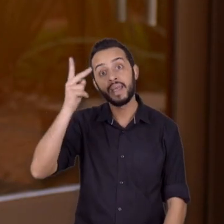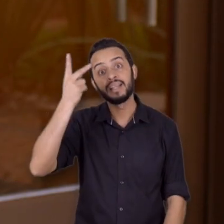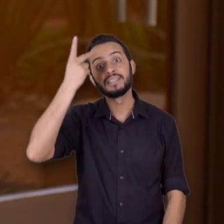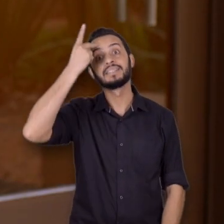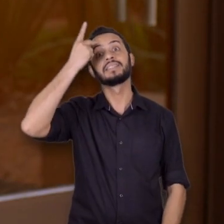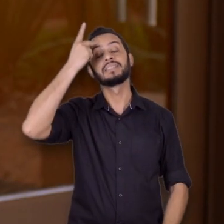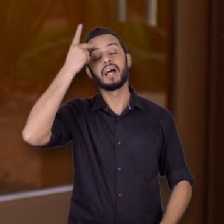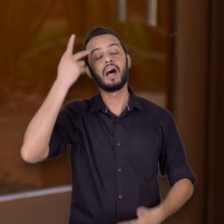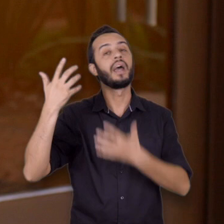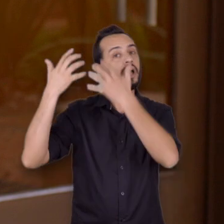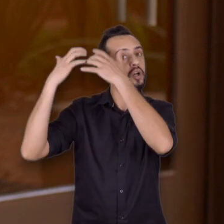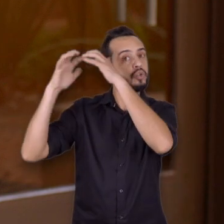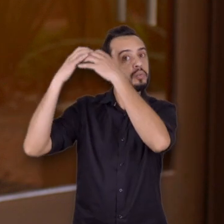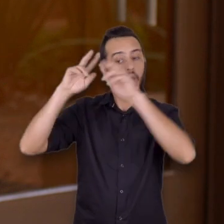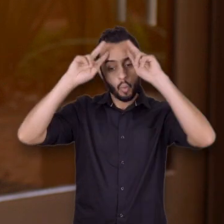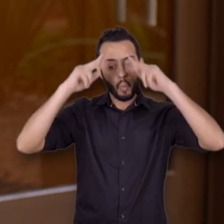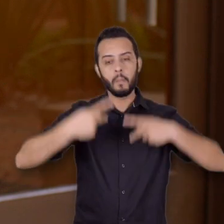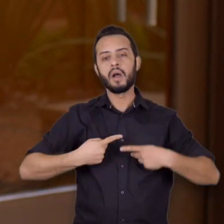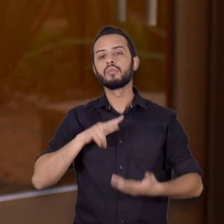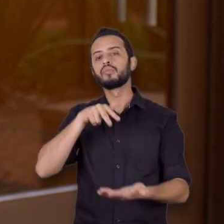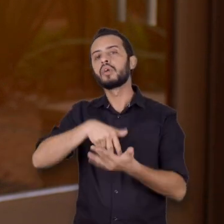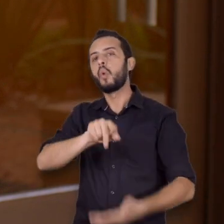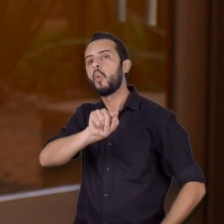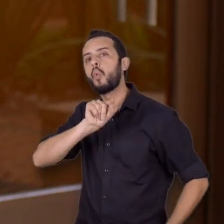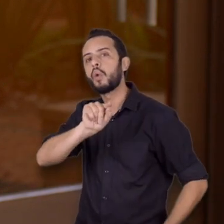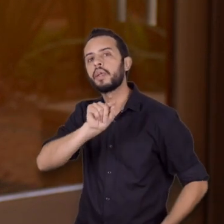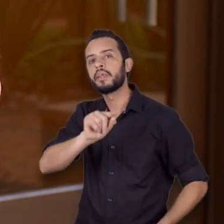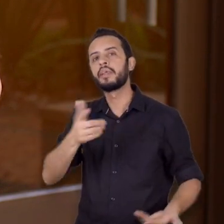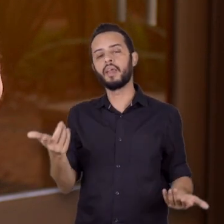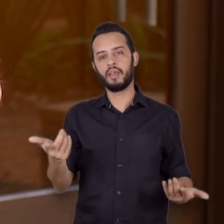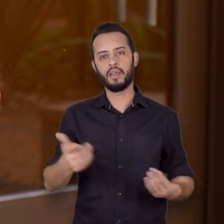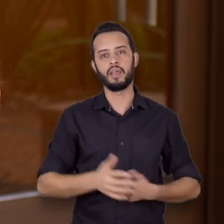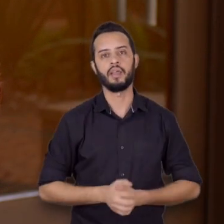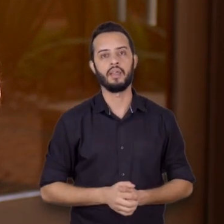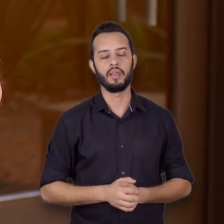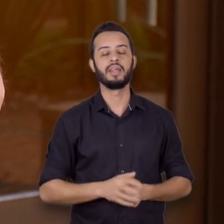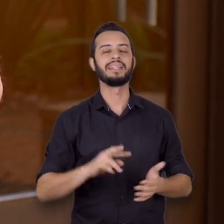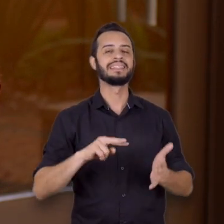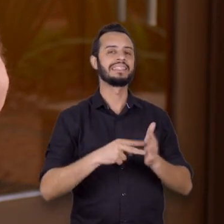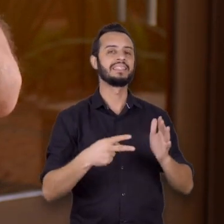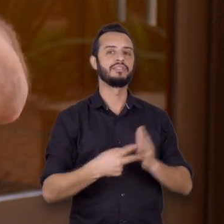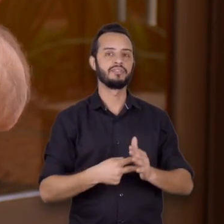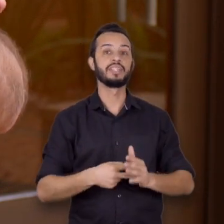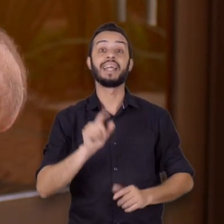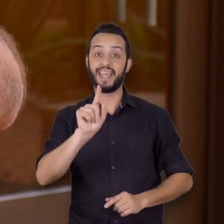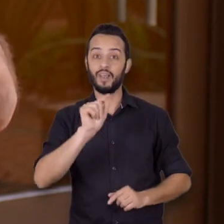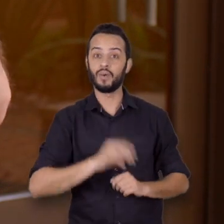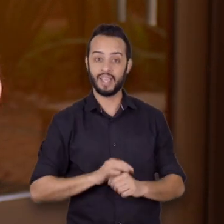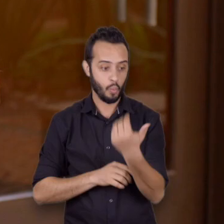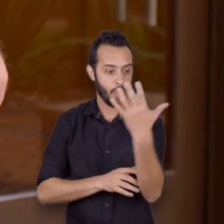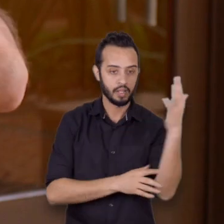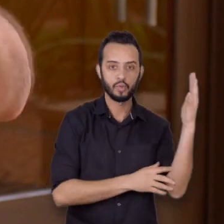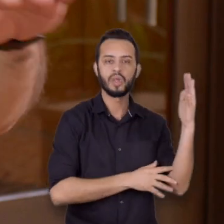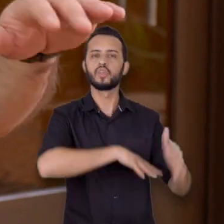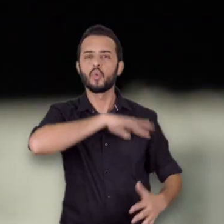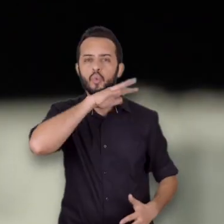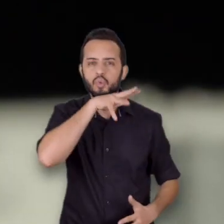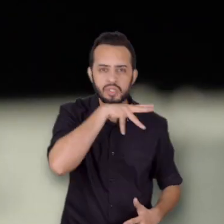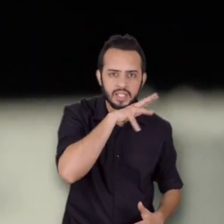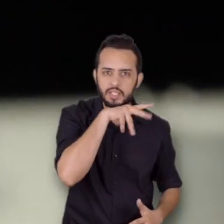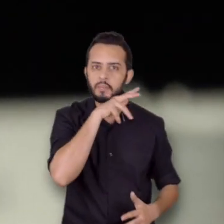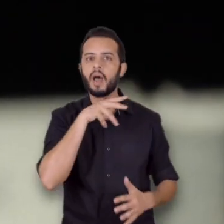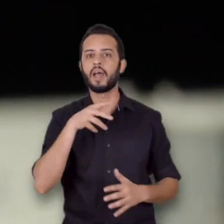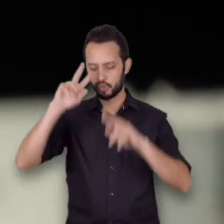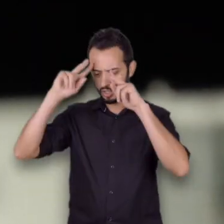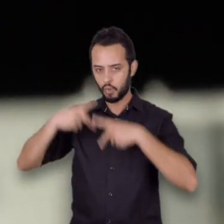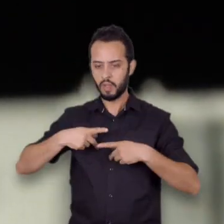essa unidade básica que a gente chama ser humano e vamos pensar esse ser humano numa relação horizontal com a natureza, com